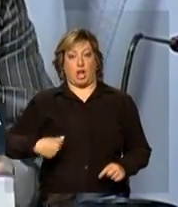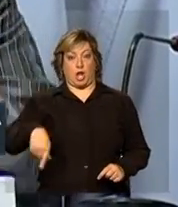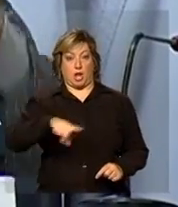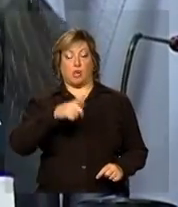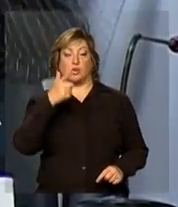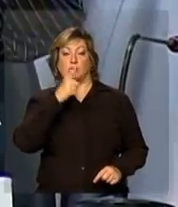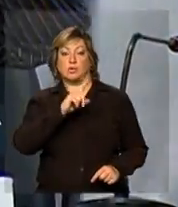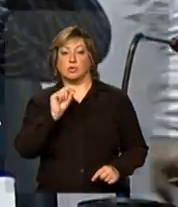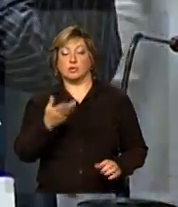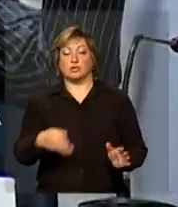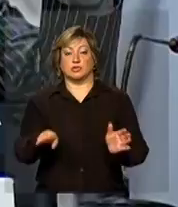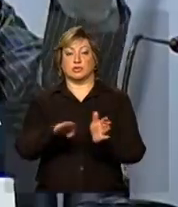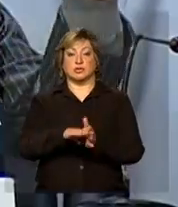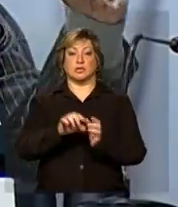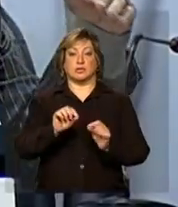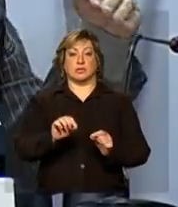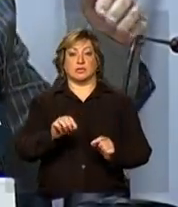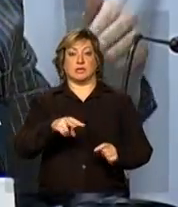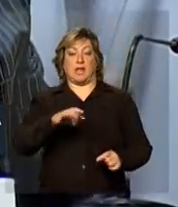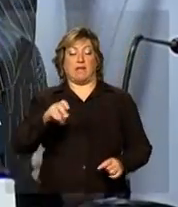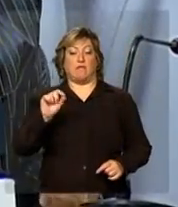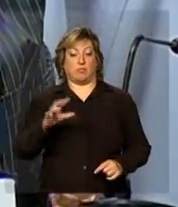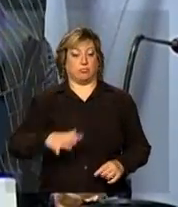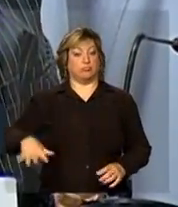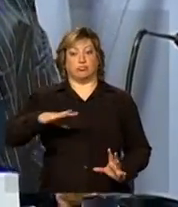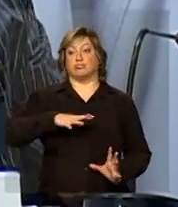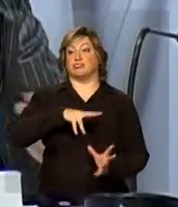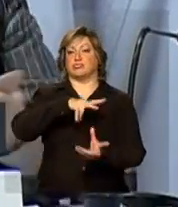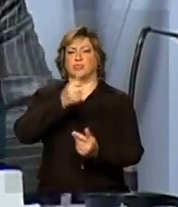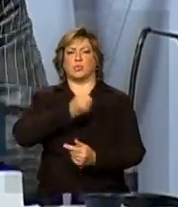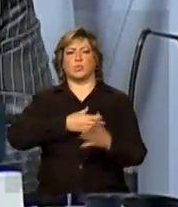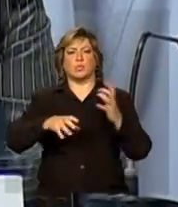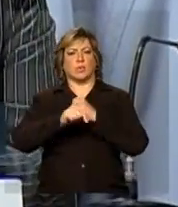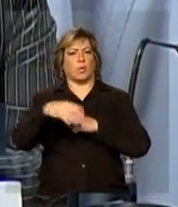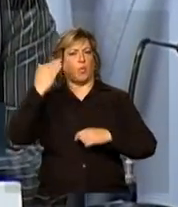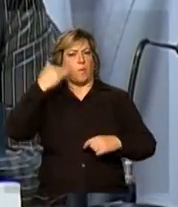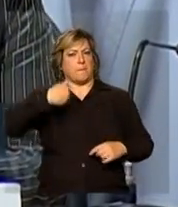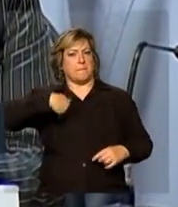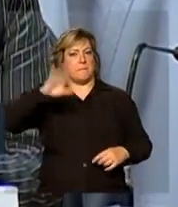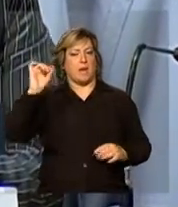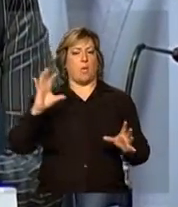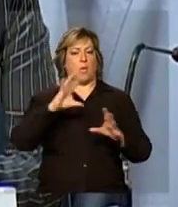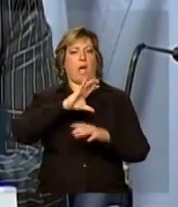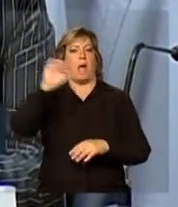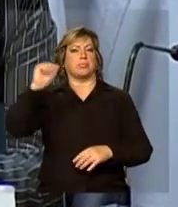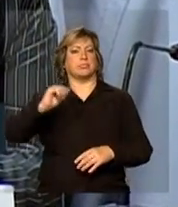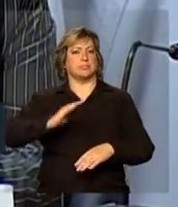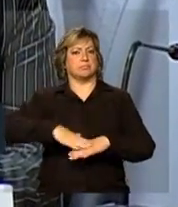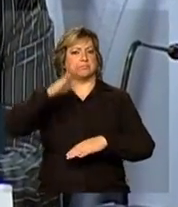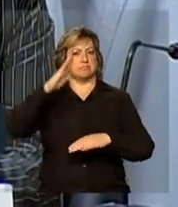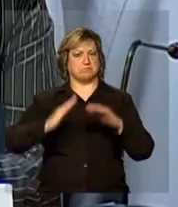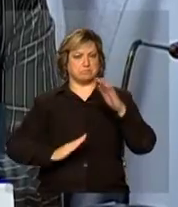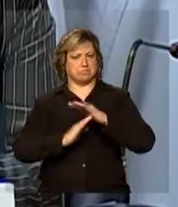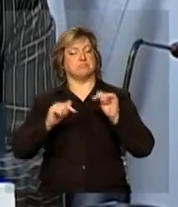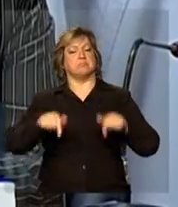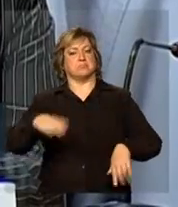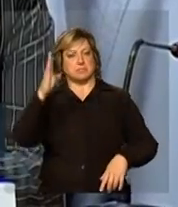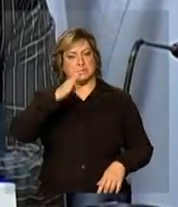chegar a níveis, a parâmetros internacionais de número de doadores por 1 milhão de habitantes e